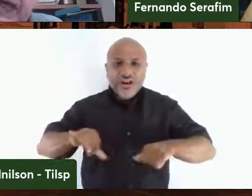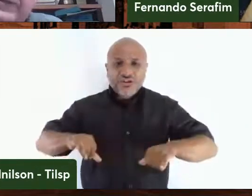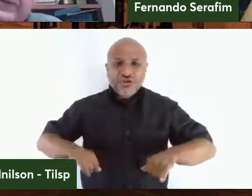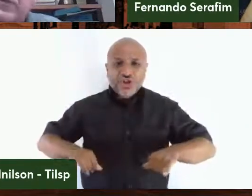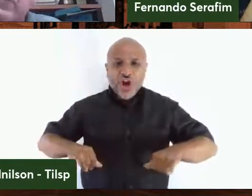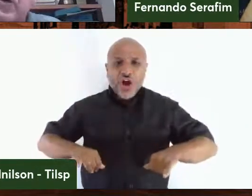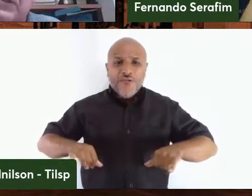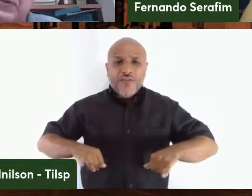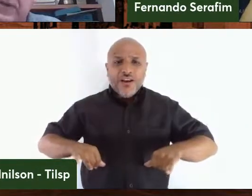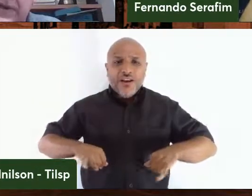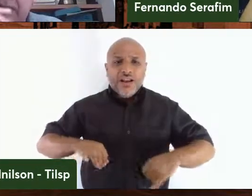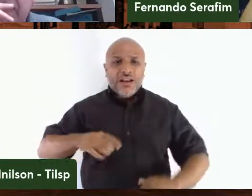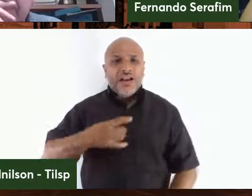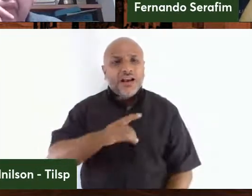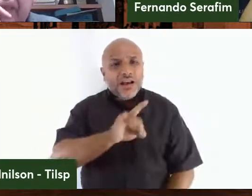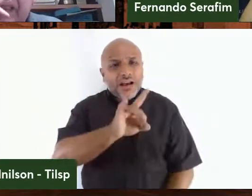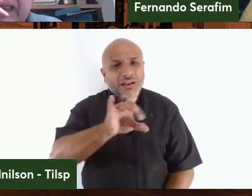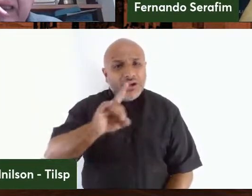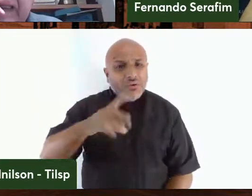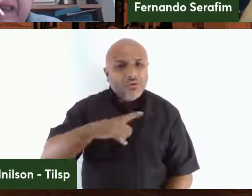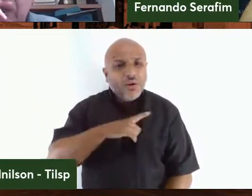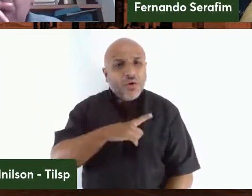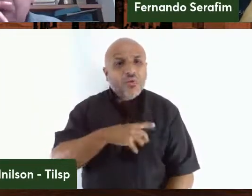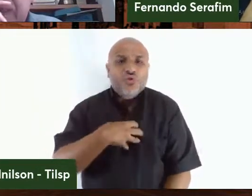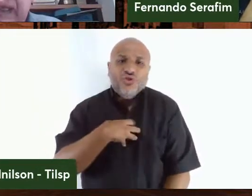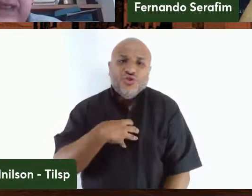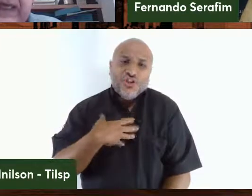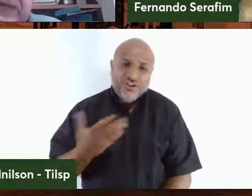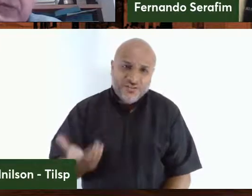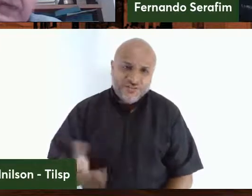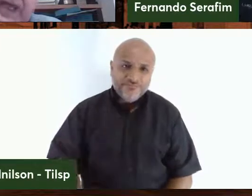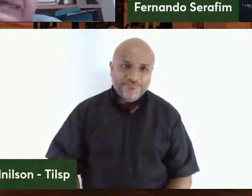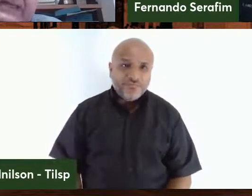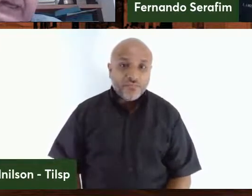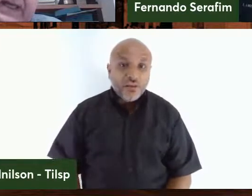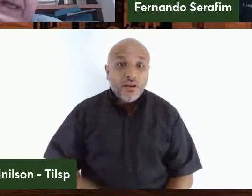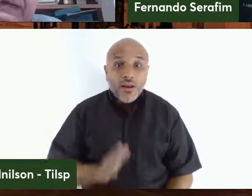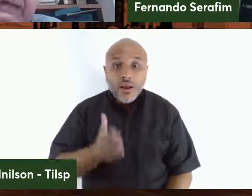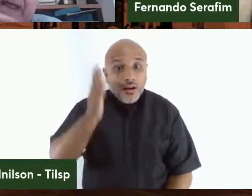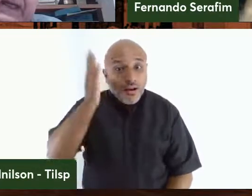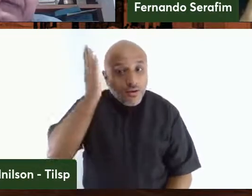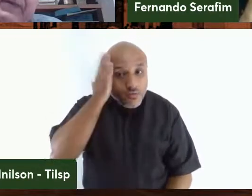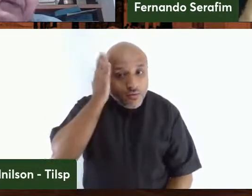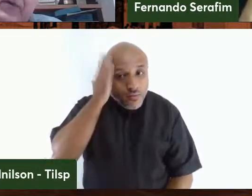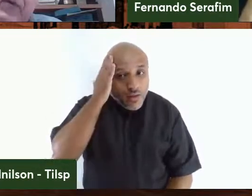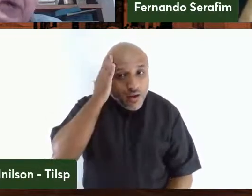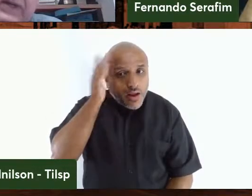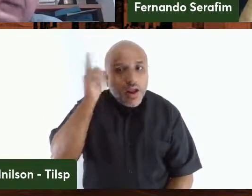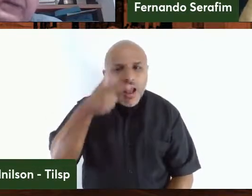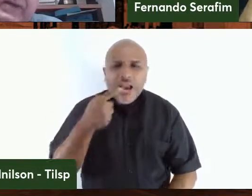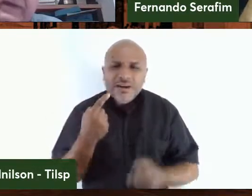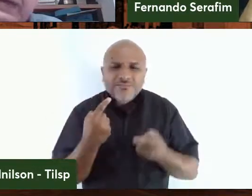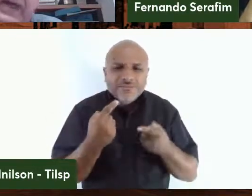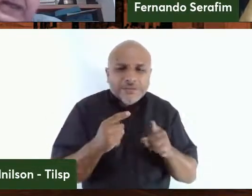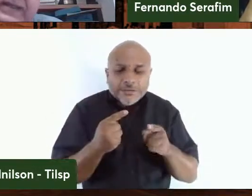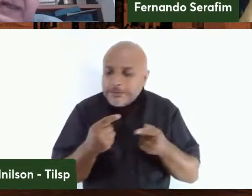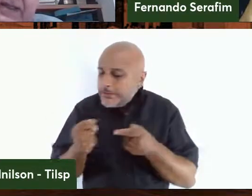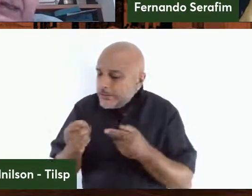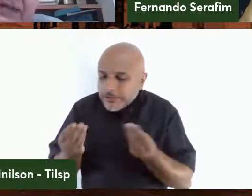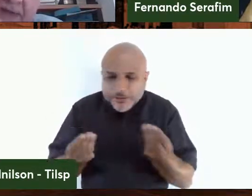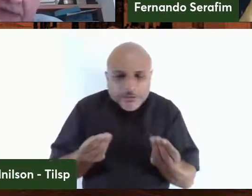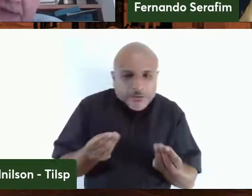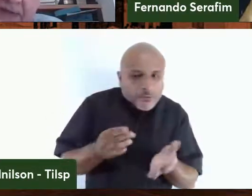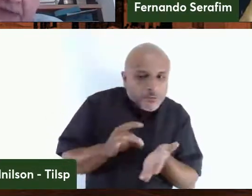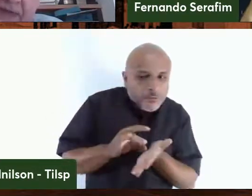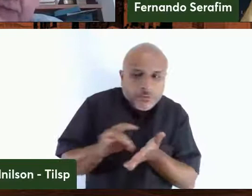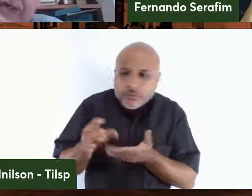um reage a seu modo, né? Então, sem que ela soubesse, ela provocou ali uma vingança